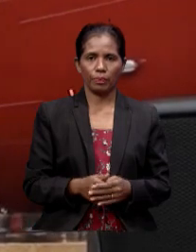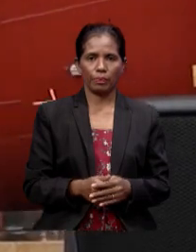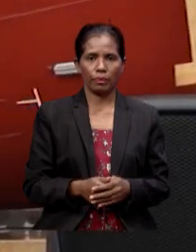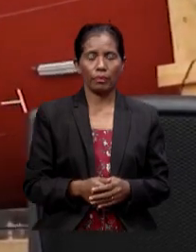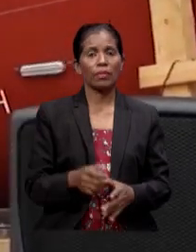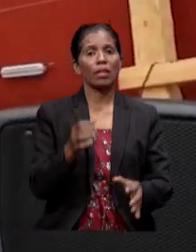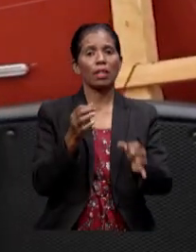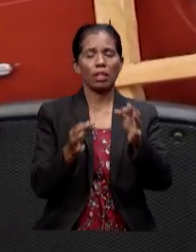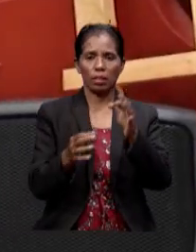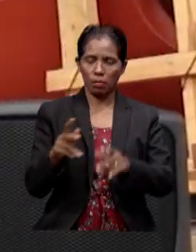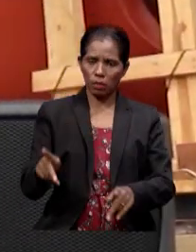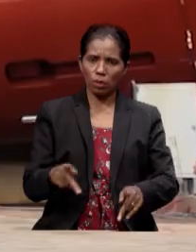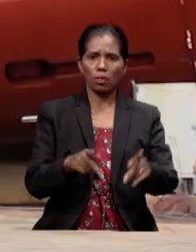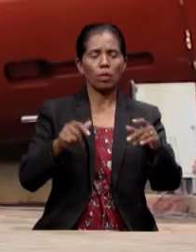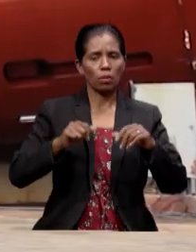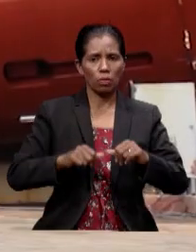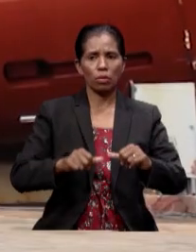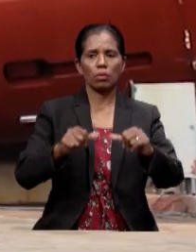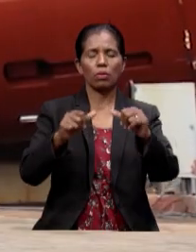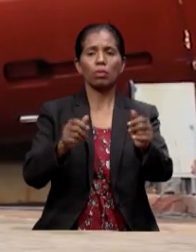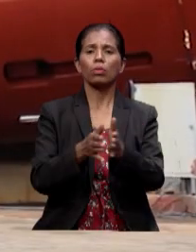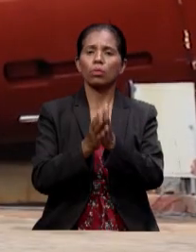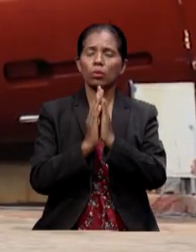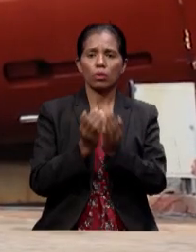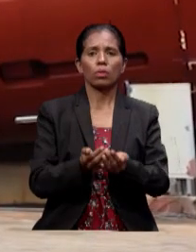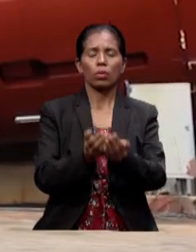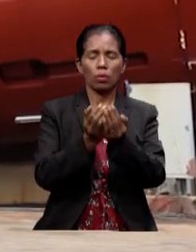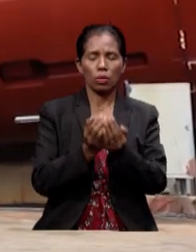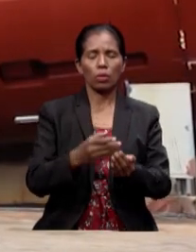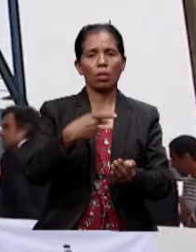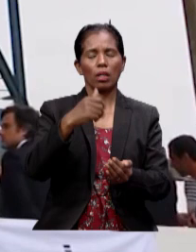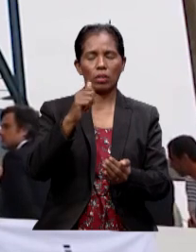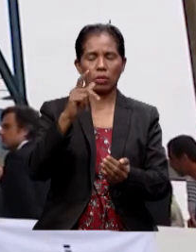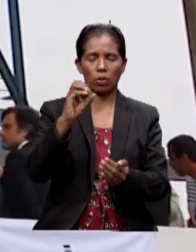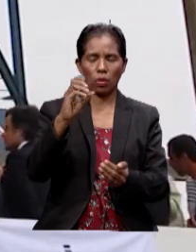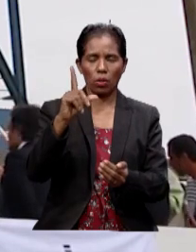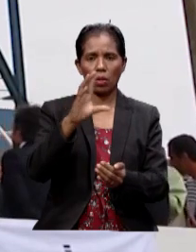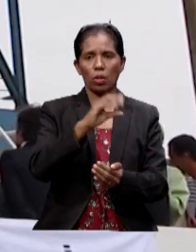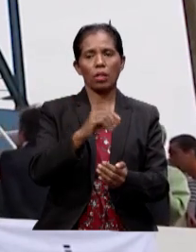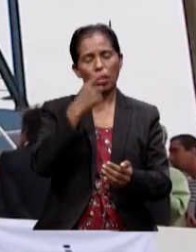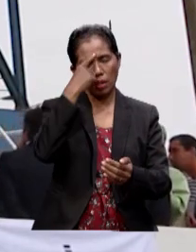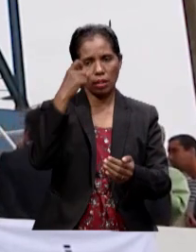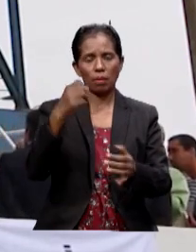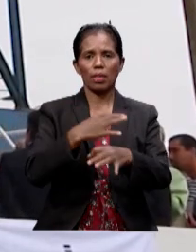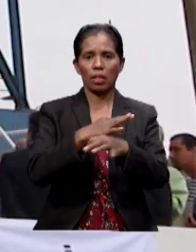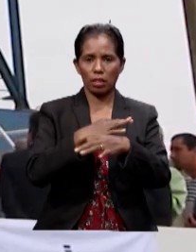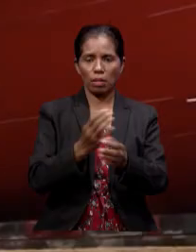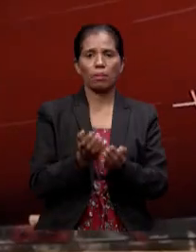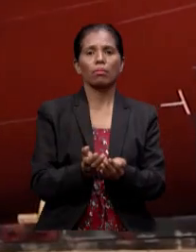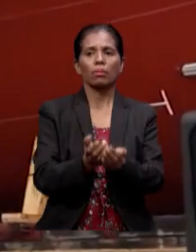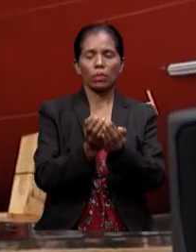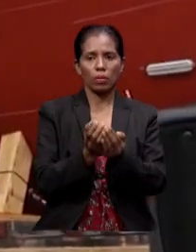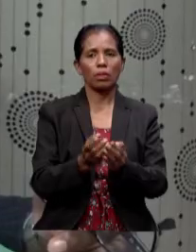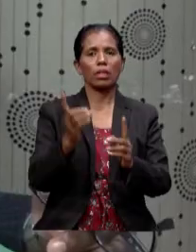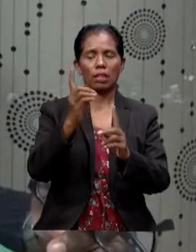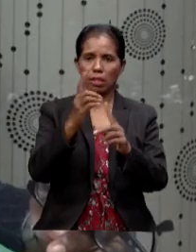Mas que público continua pessimista katak Rohak Solok se la mai Timor-Leste, tamba contrato reabilitação barone, Liuona